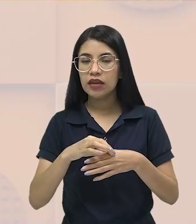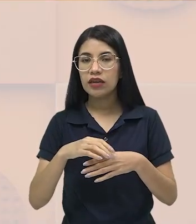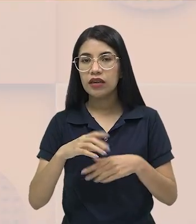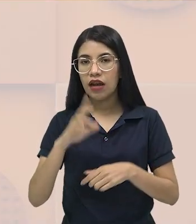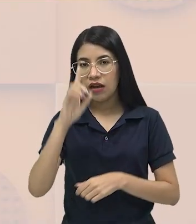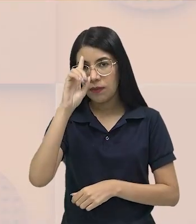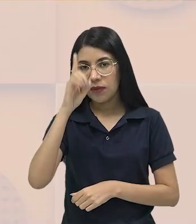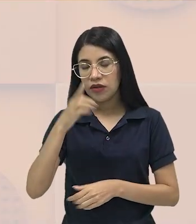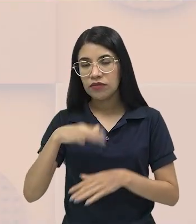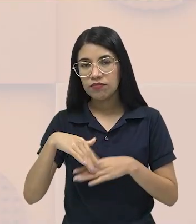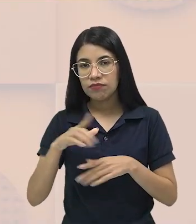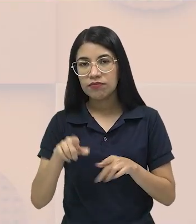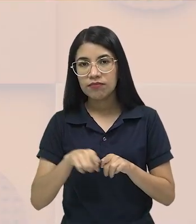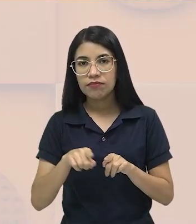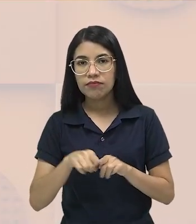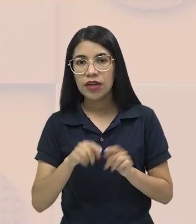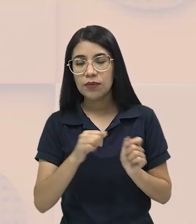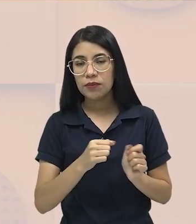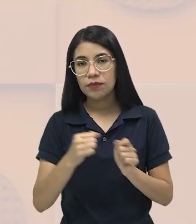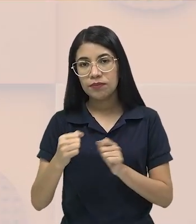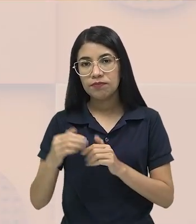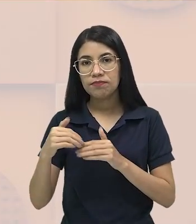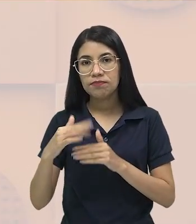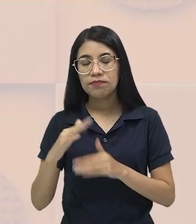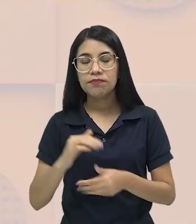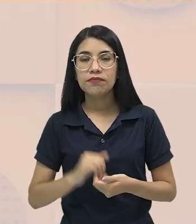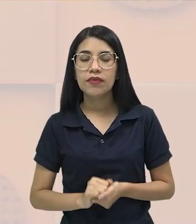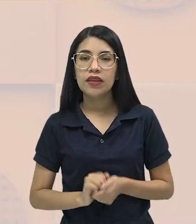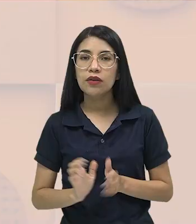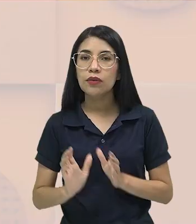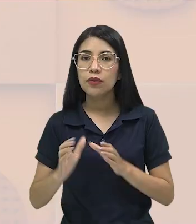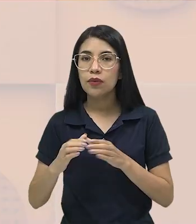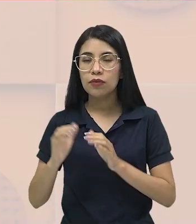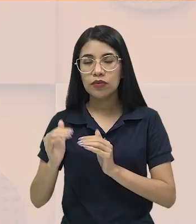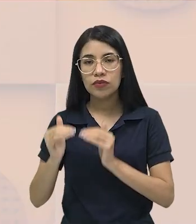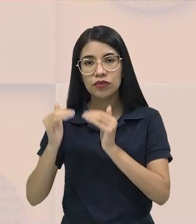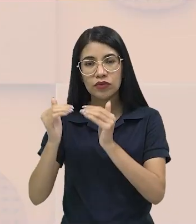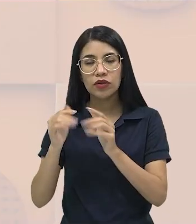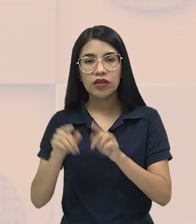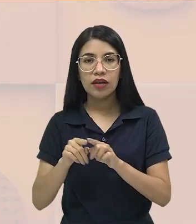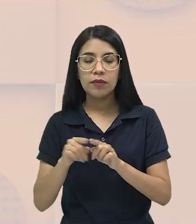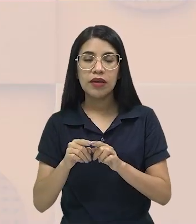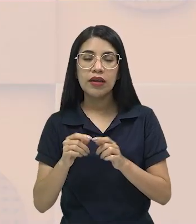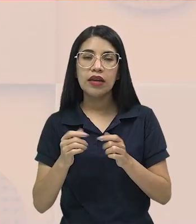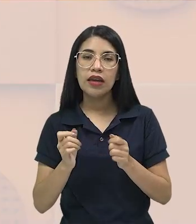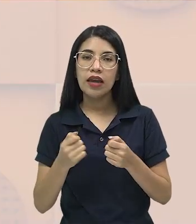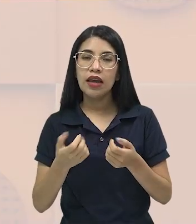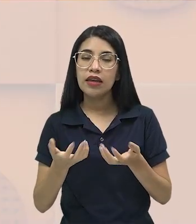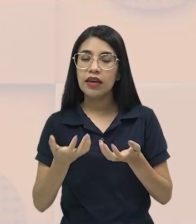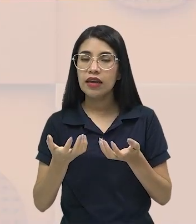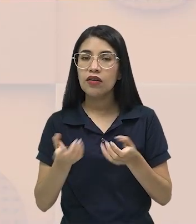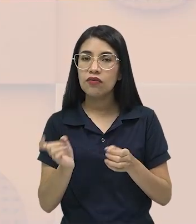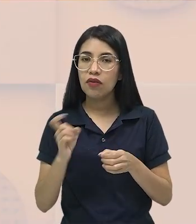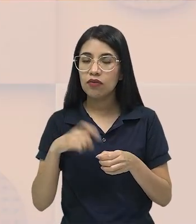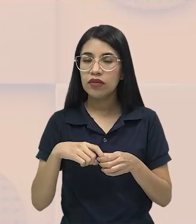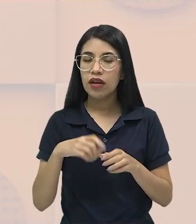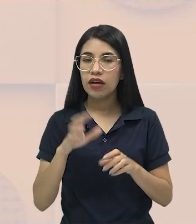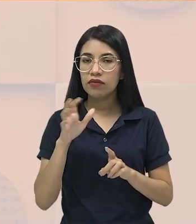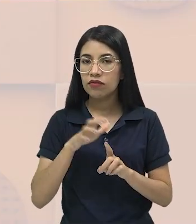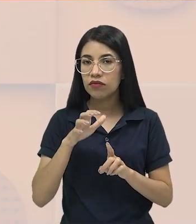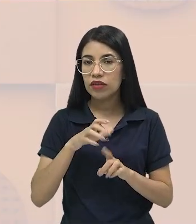Então, esses nobres das cortes portuguesas queriam voltar a ter poder e influência política. Então,